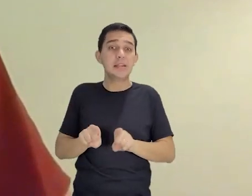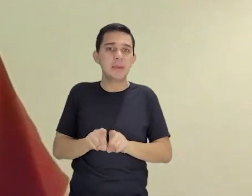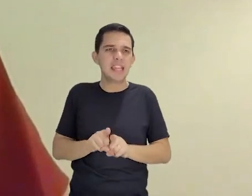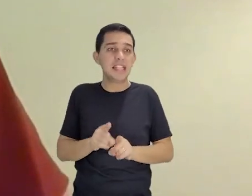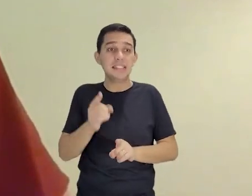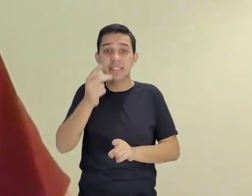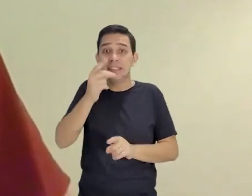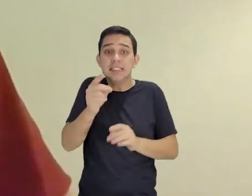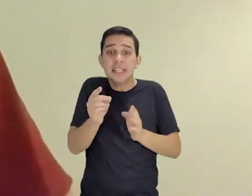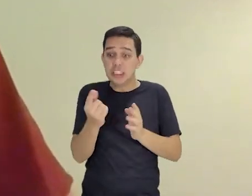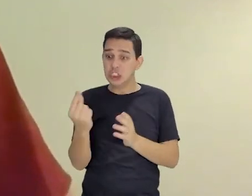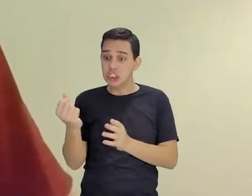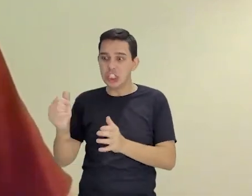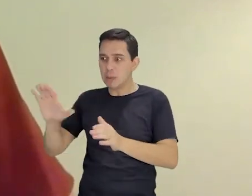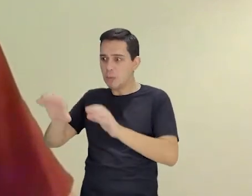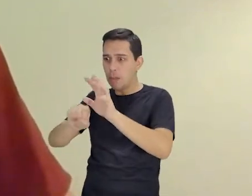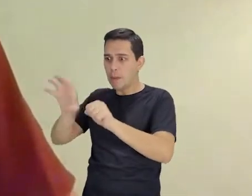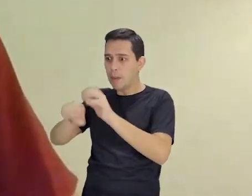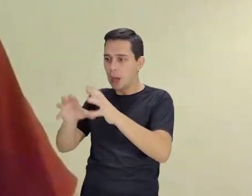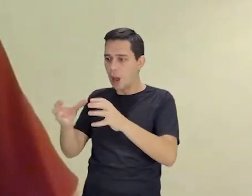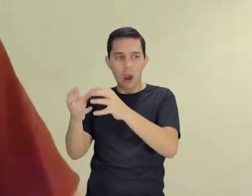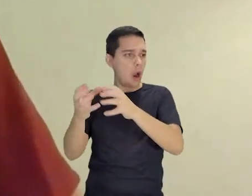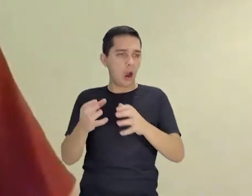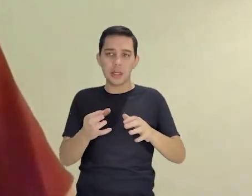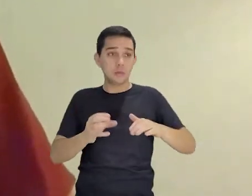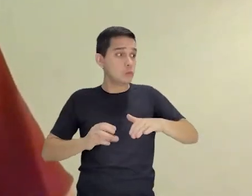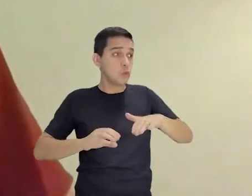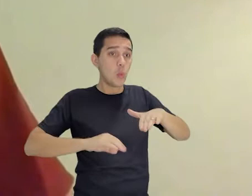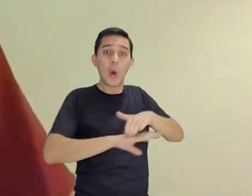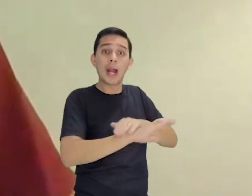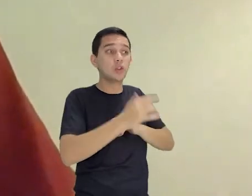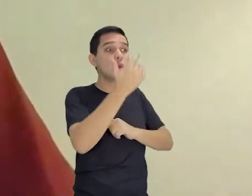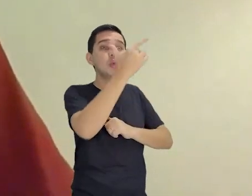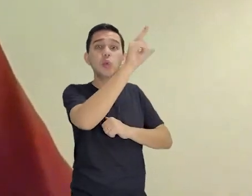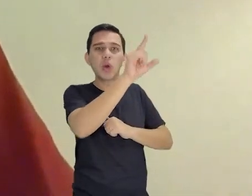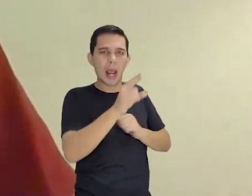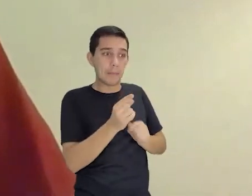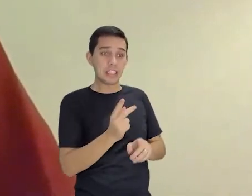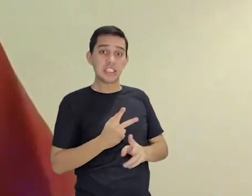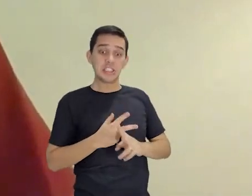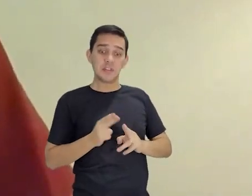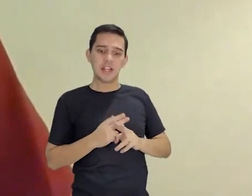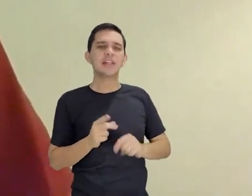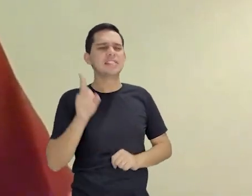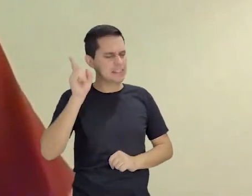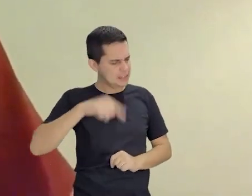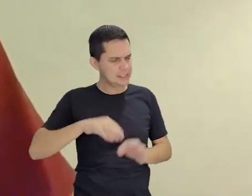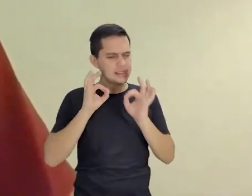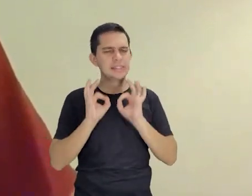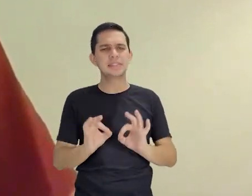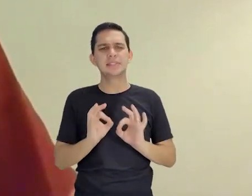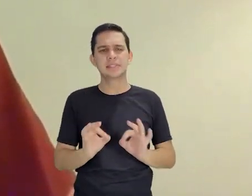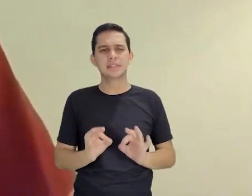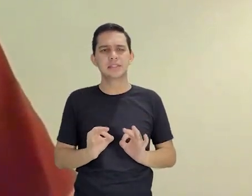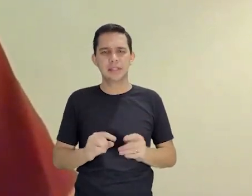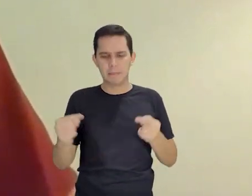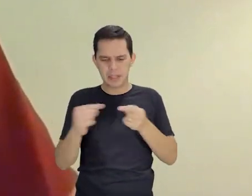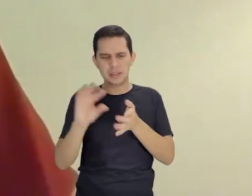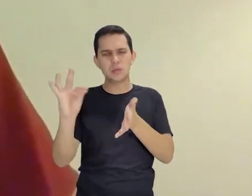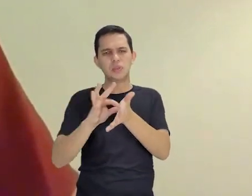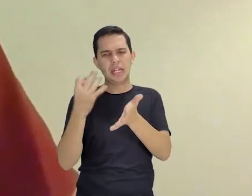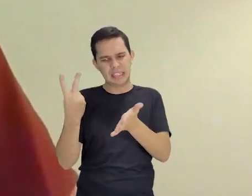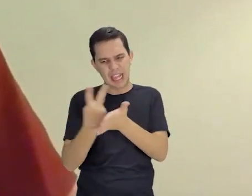dinheiro, né, da lavagem de capitais do dinheiro recebido ilicitamente em função desses contratos. Então, sem sombra de dúvidas,